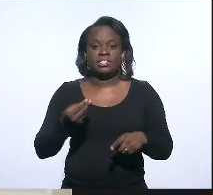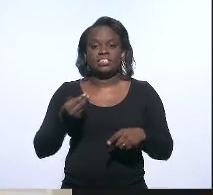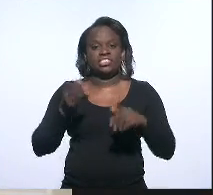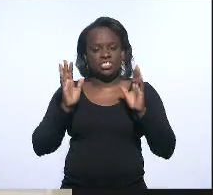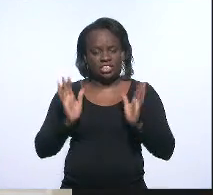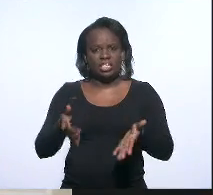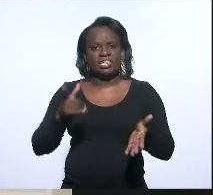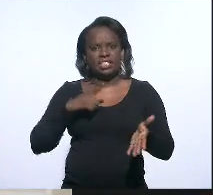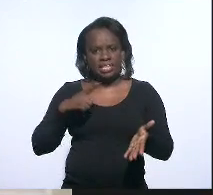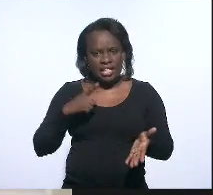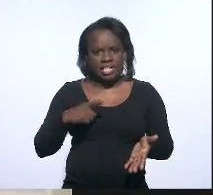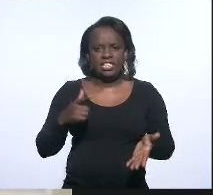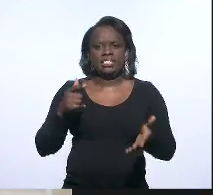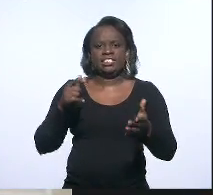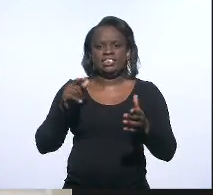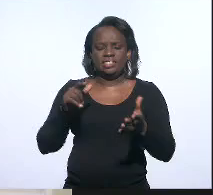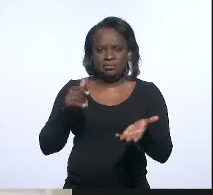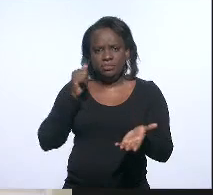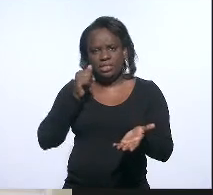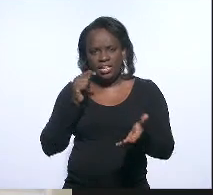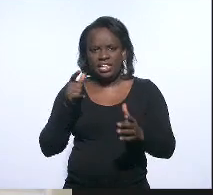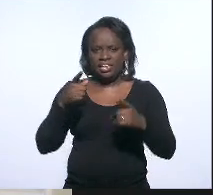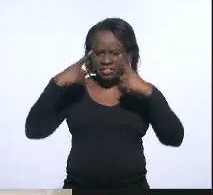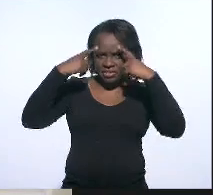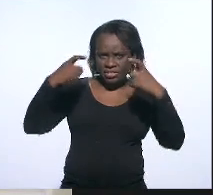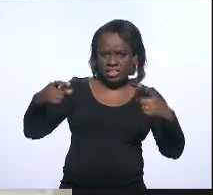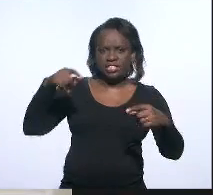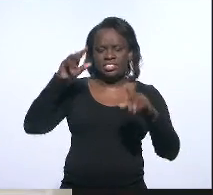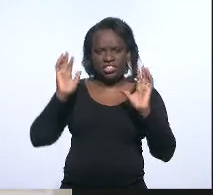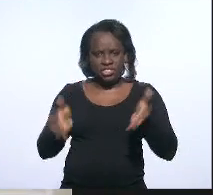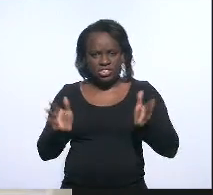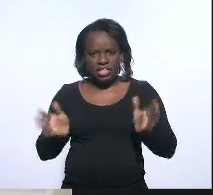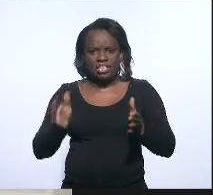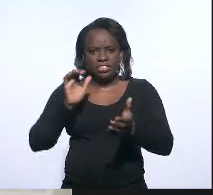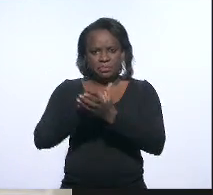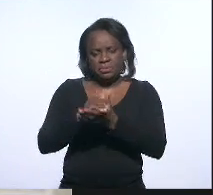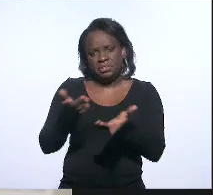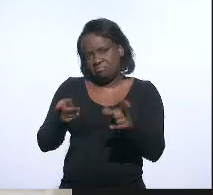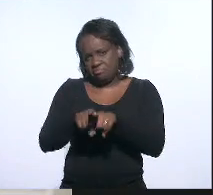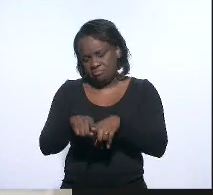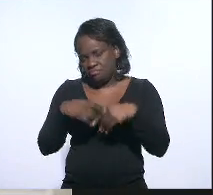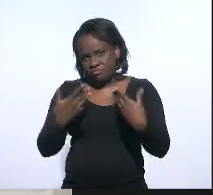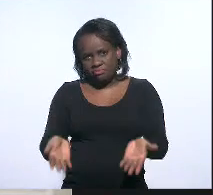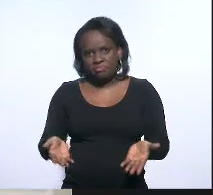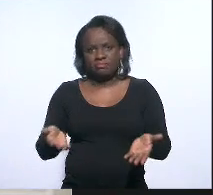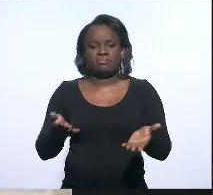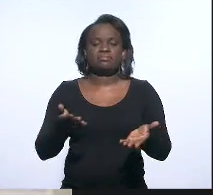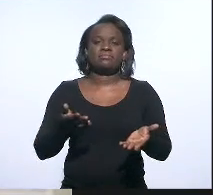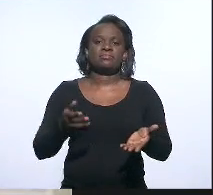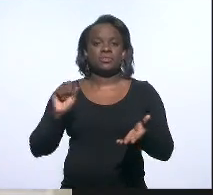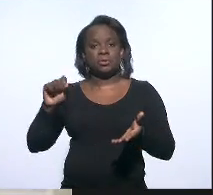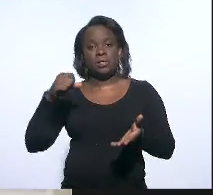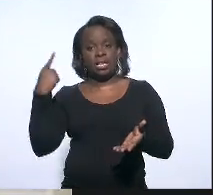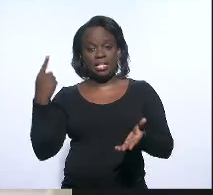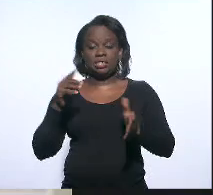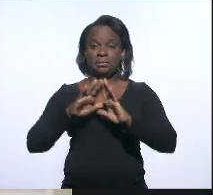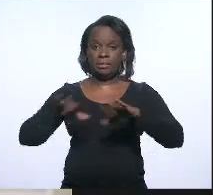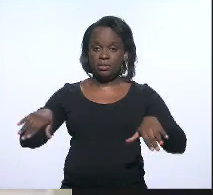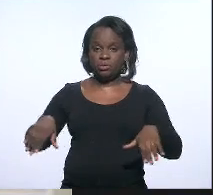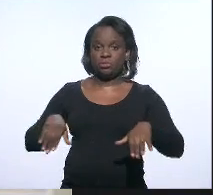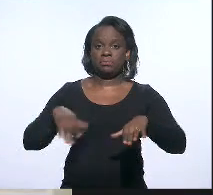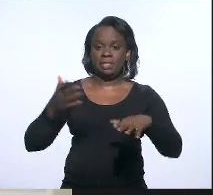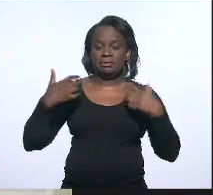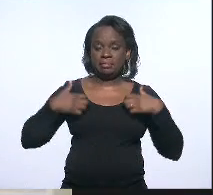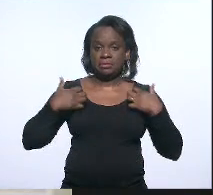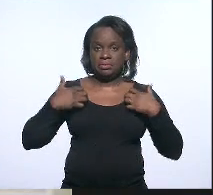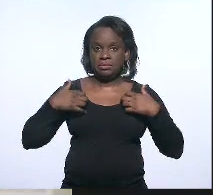já tinham ali uma relação extremamente violenta com a sua companheira ou com a sua ex-companheira se sentiram